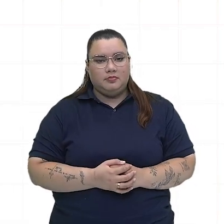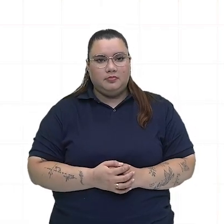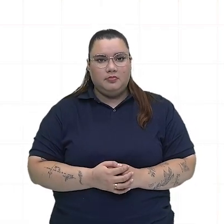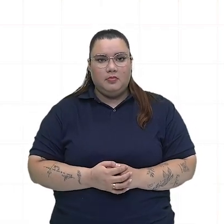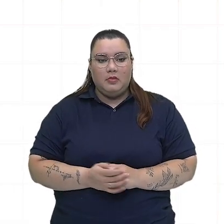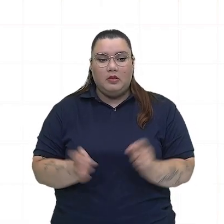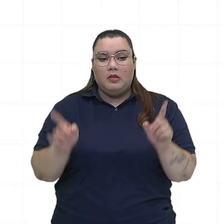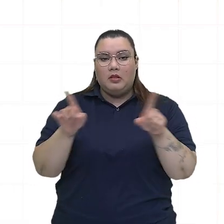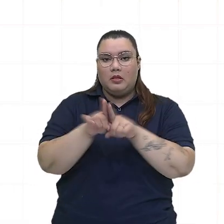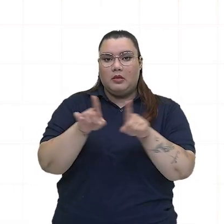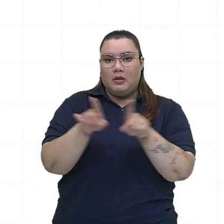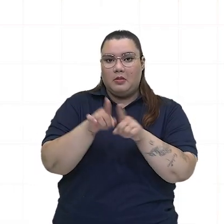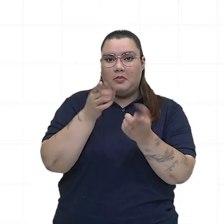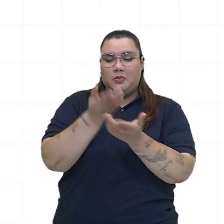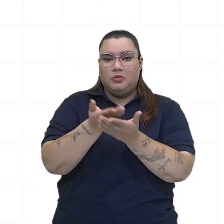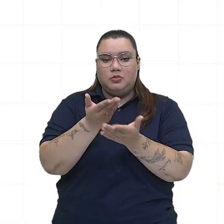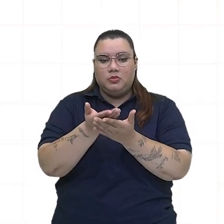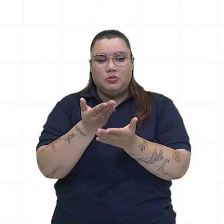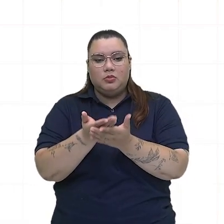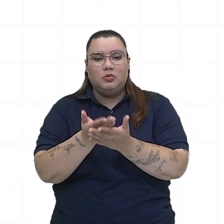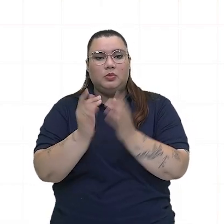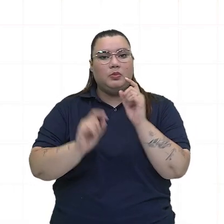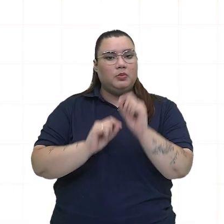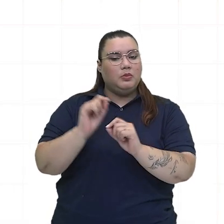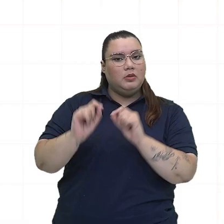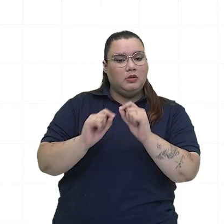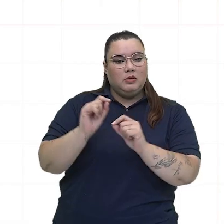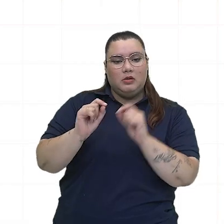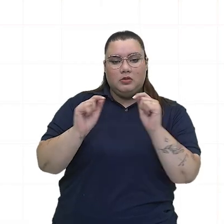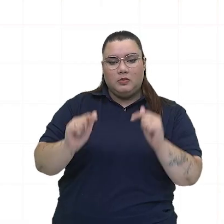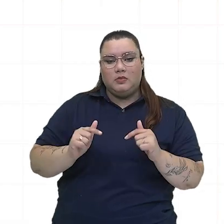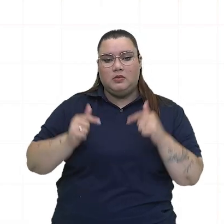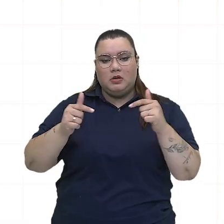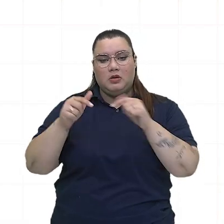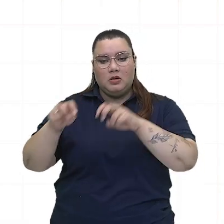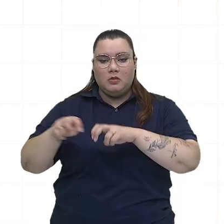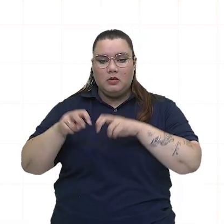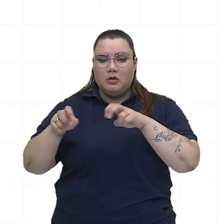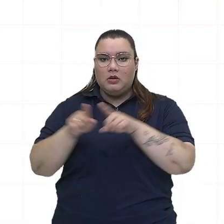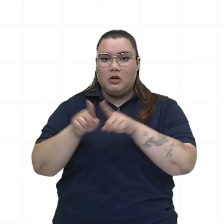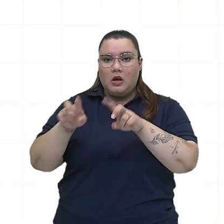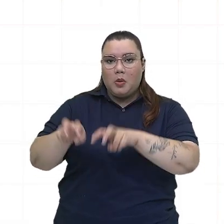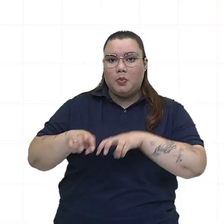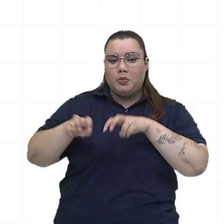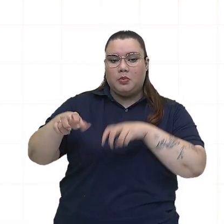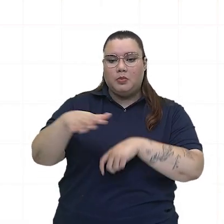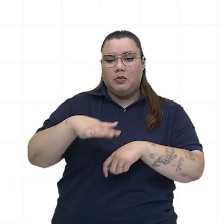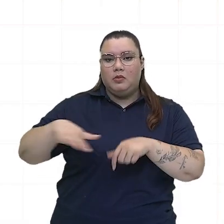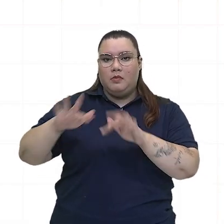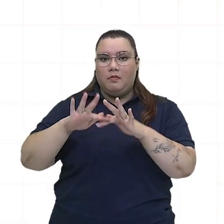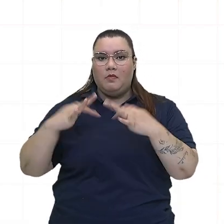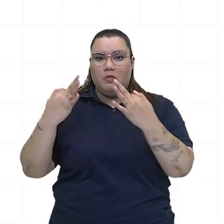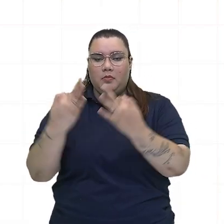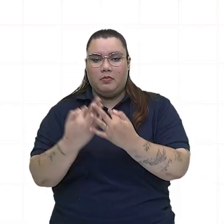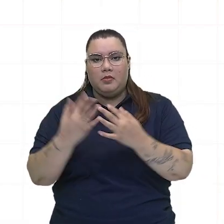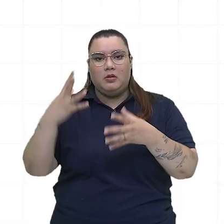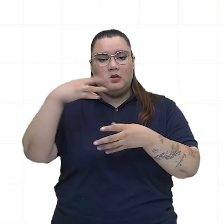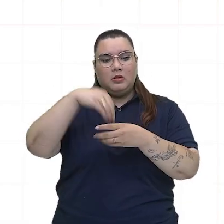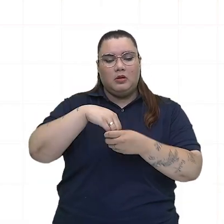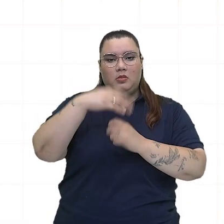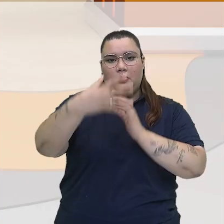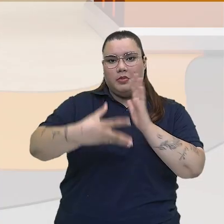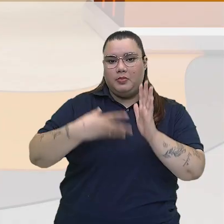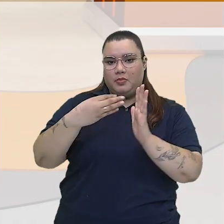de terraceamento. E também vamos dar destaque ali às atividades agrícolas e à agricultura familiar